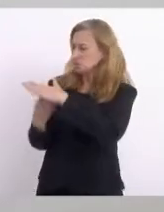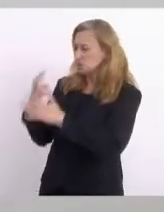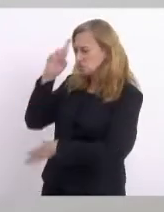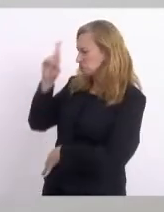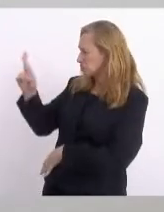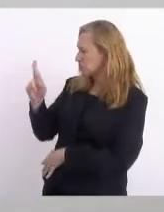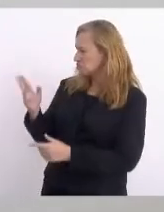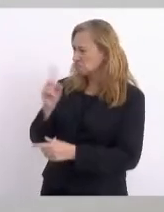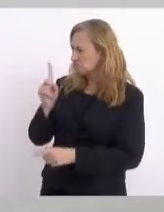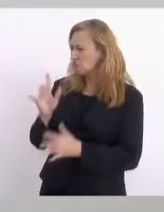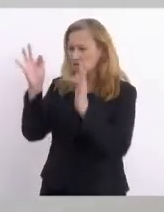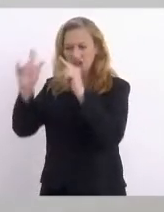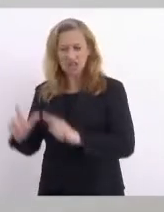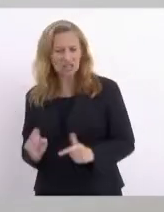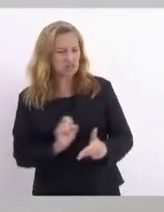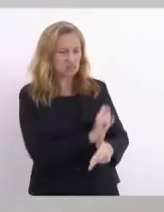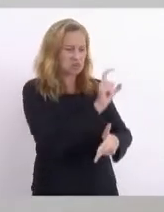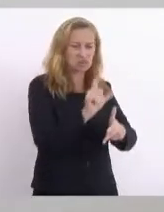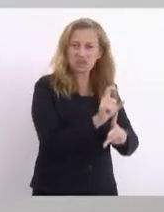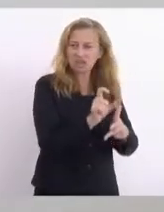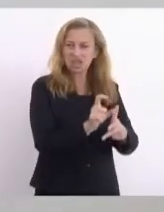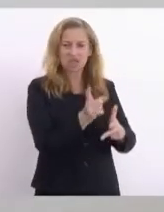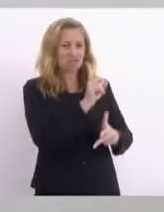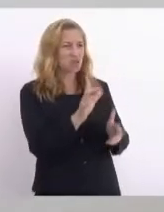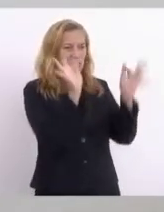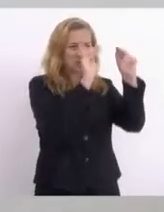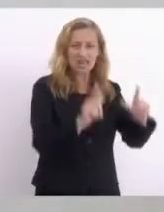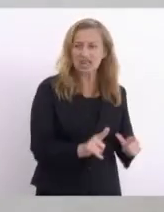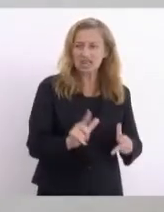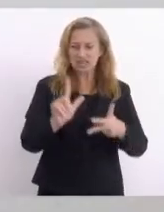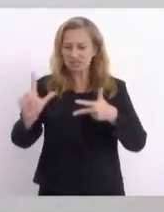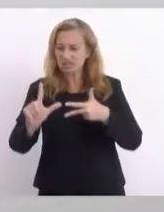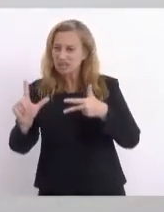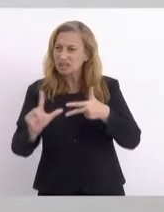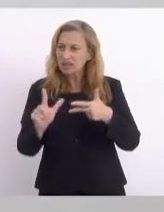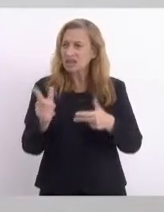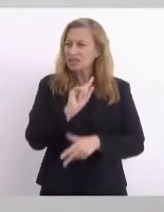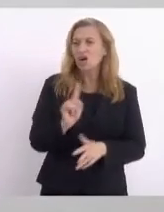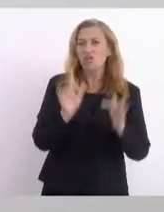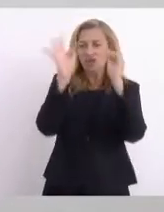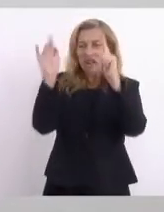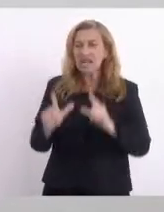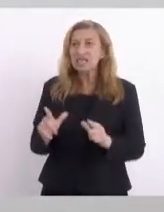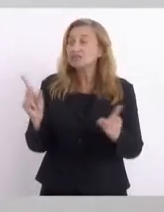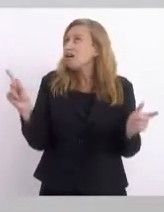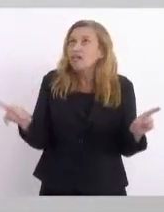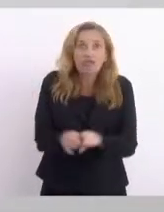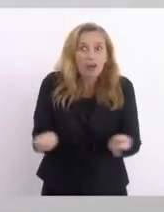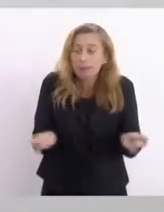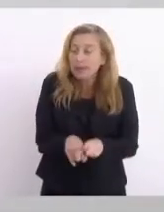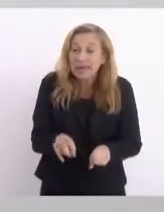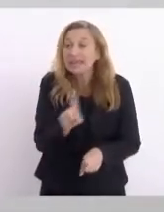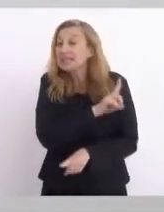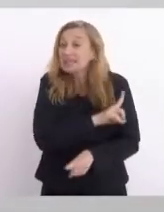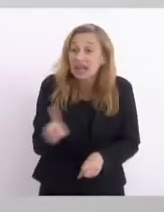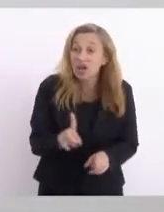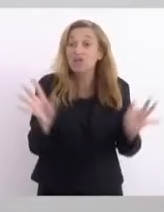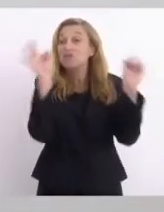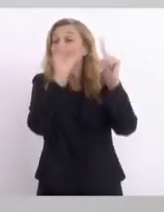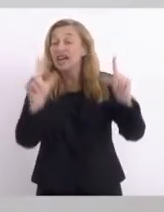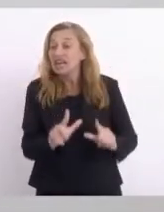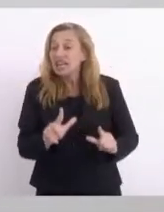está satisfeito o executivo, não está satisfeito o legislativo e, muito menos, não está satisfeito exatamente